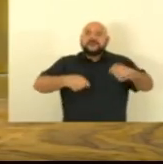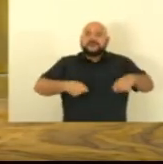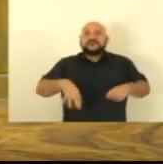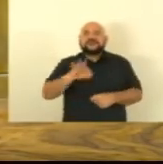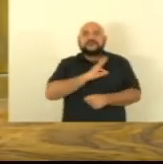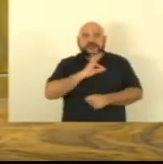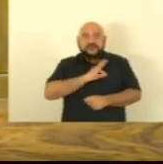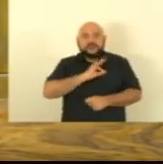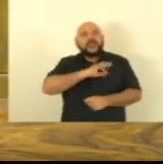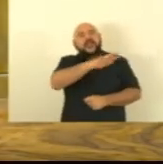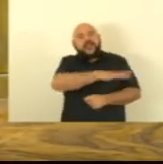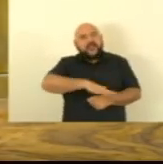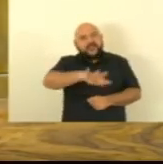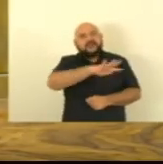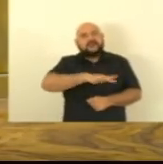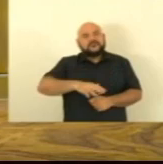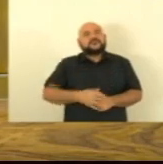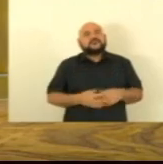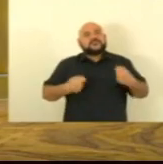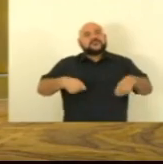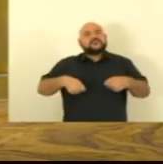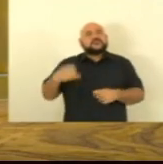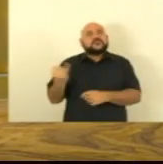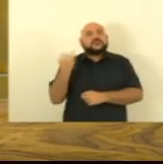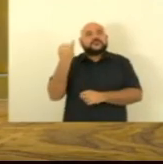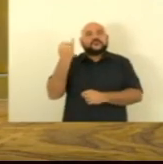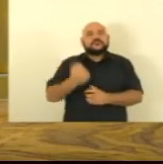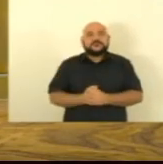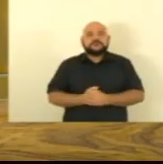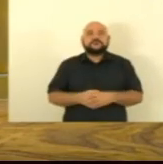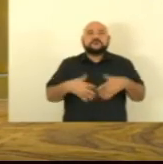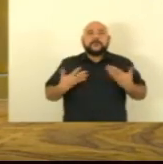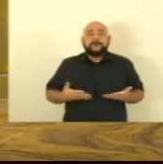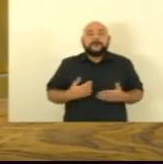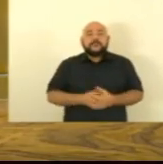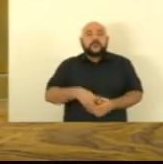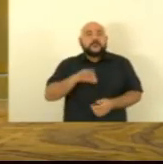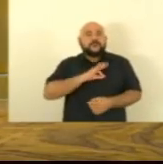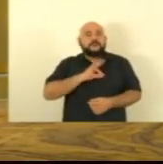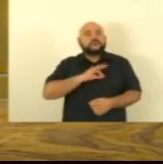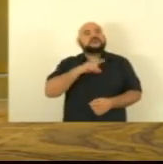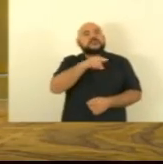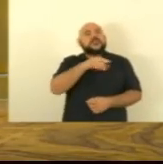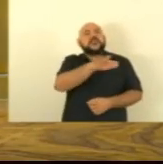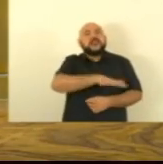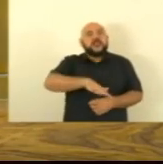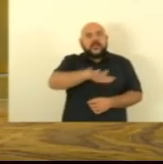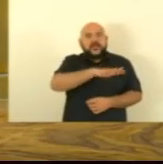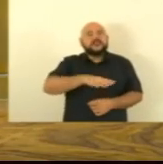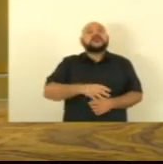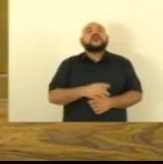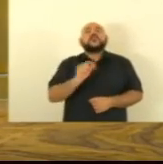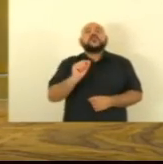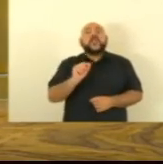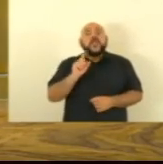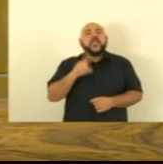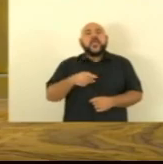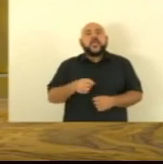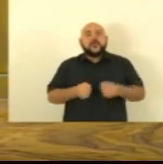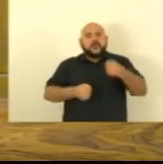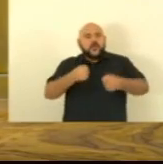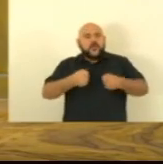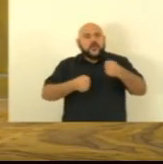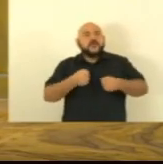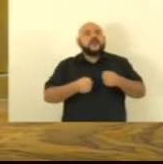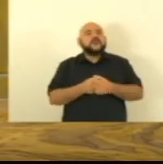região rural. E esse policiamento, ele consiste em rondas, em